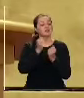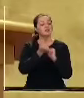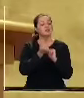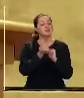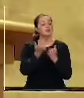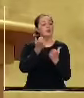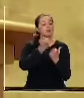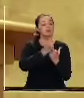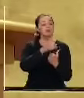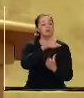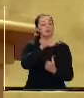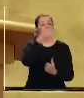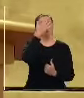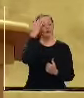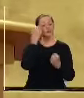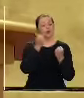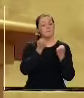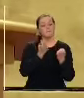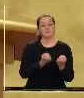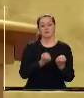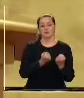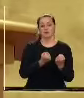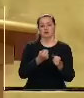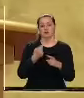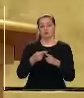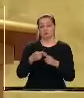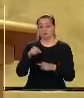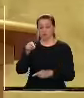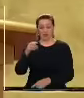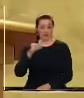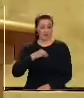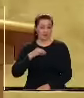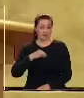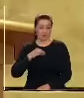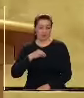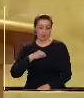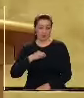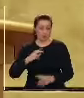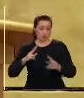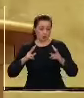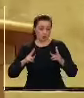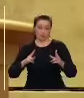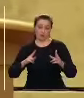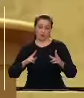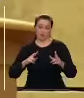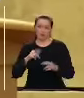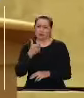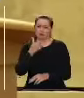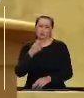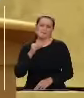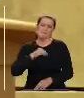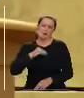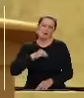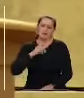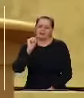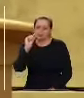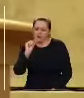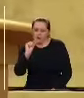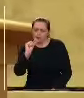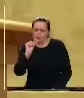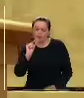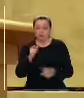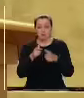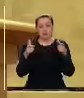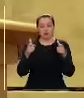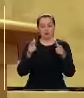os piores. Sabe por quê? Porque eles eram tão pecadores quanto os pecadores. Não existe pecado, pecadinho, pecadão, existe pecado. Só que